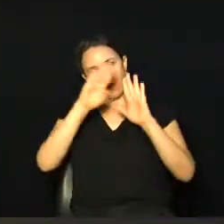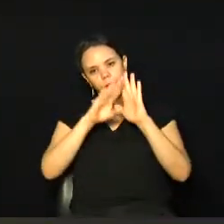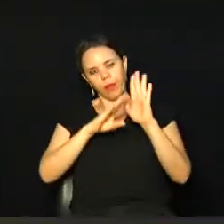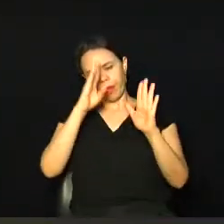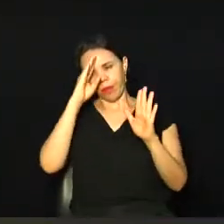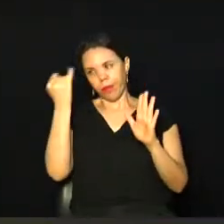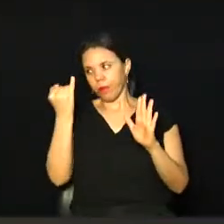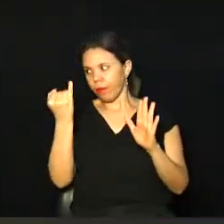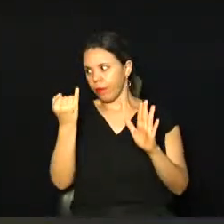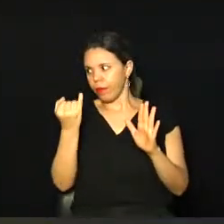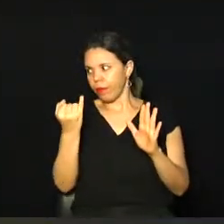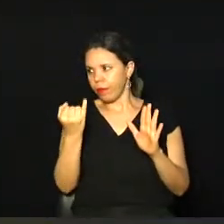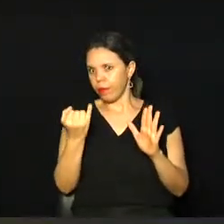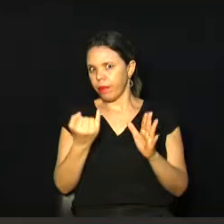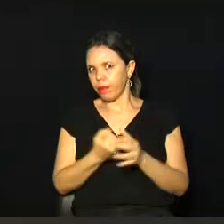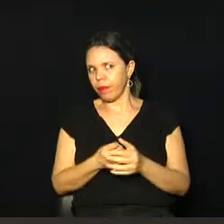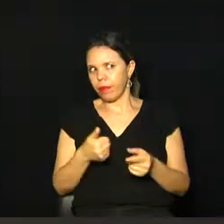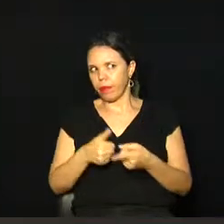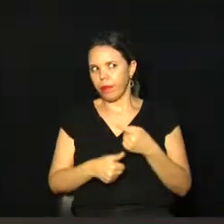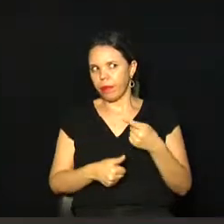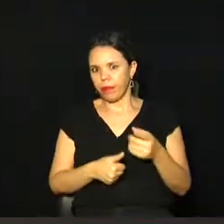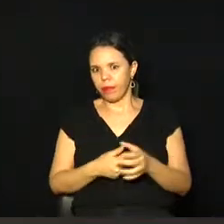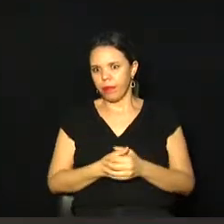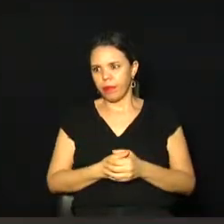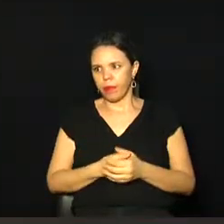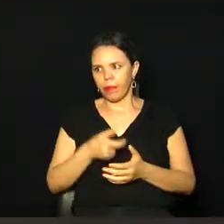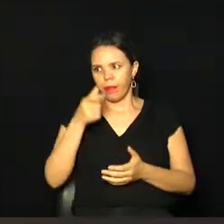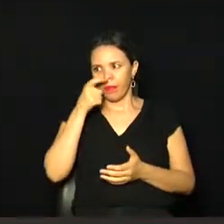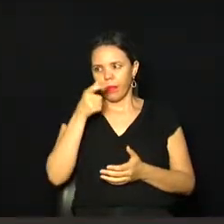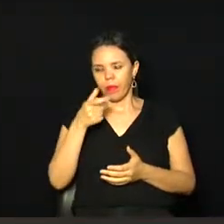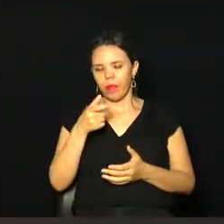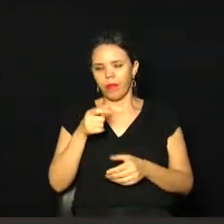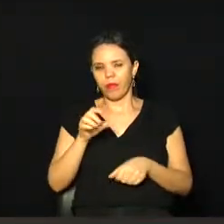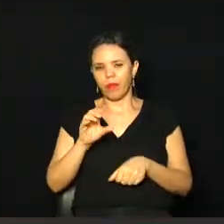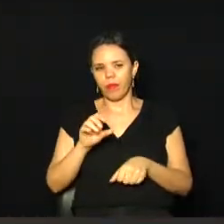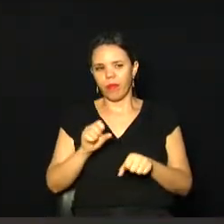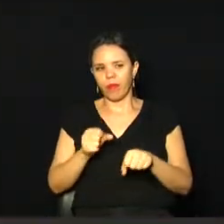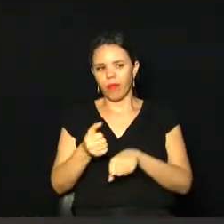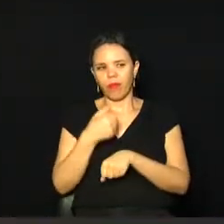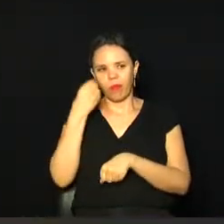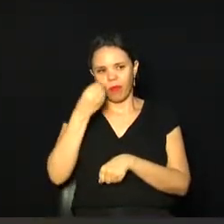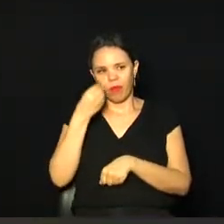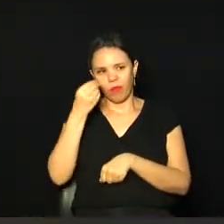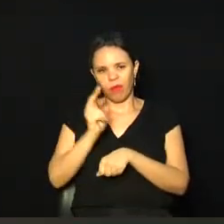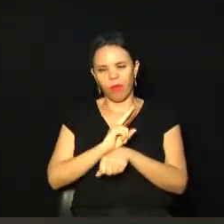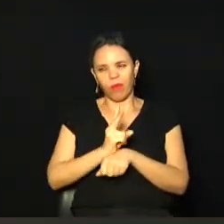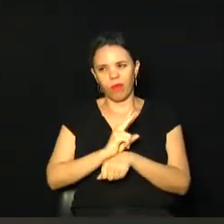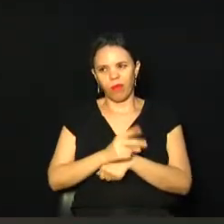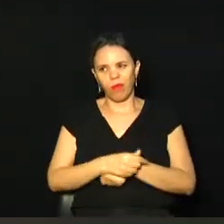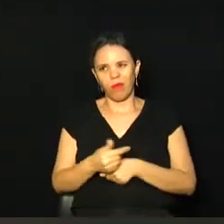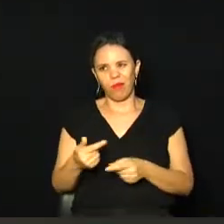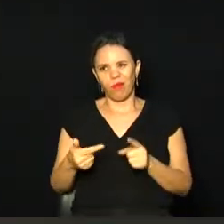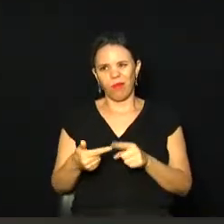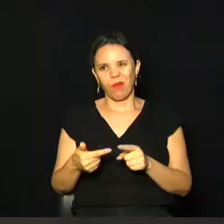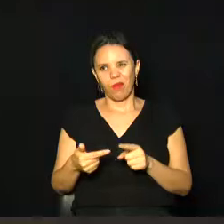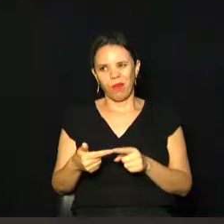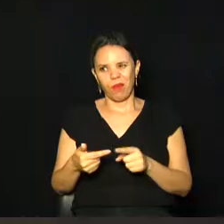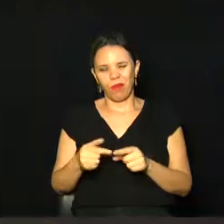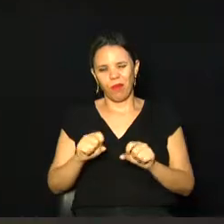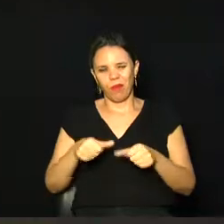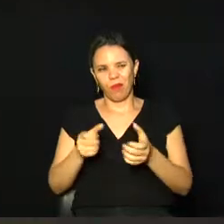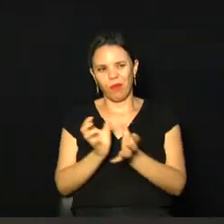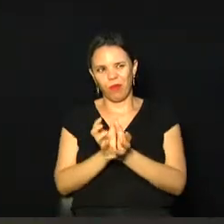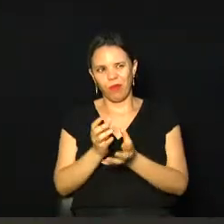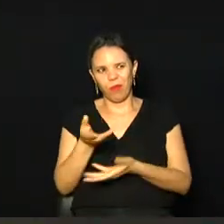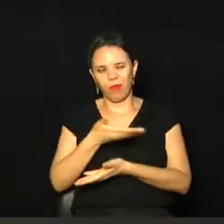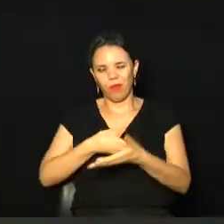fundamentais. Ou seja, o primeiro, a escuta qualificada e com segurança. Segundo, fortalecimento da rede de